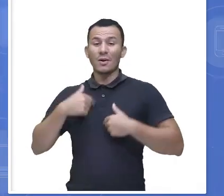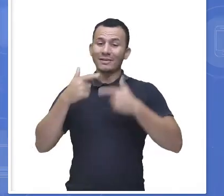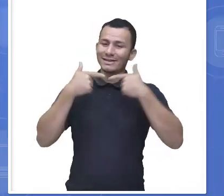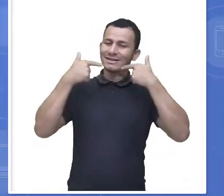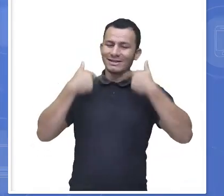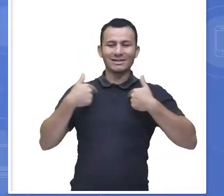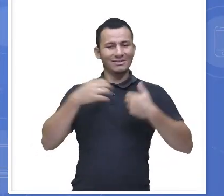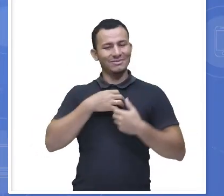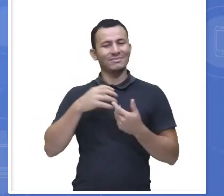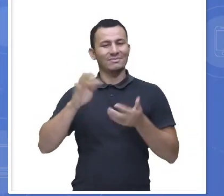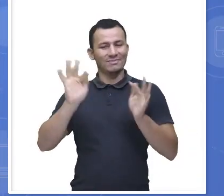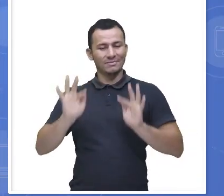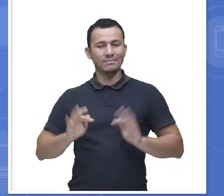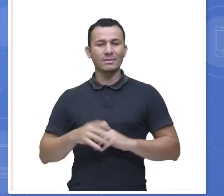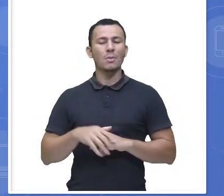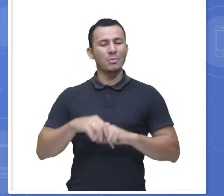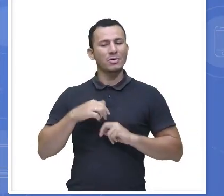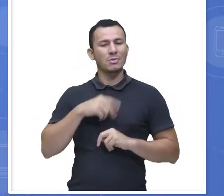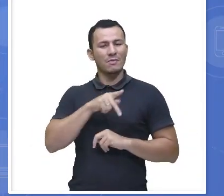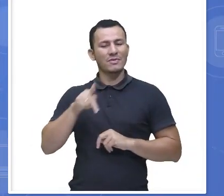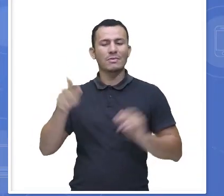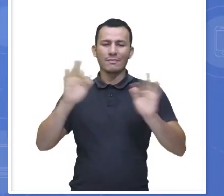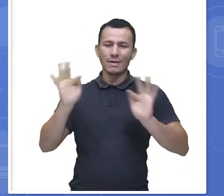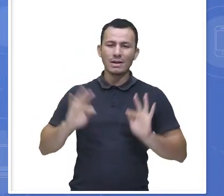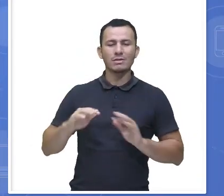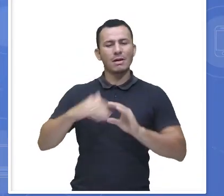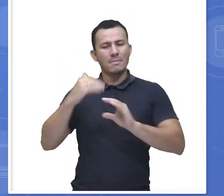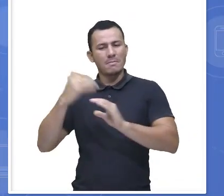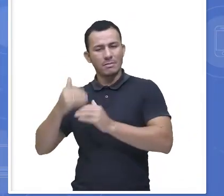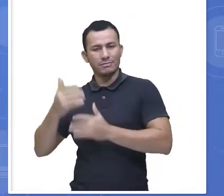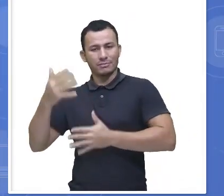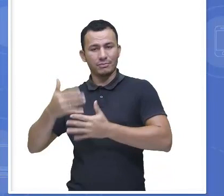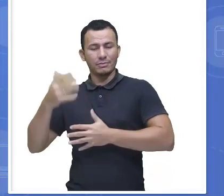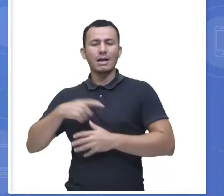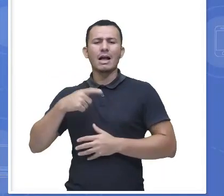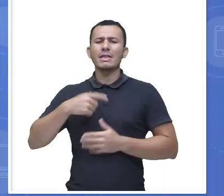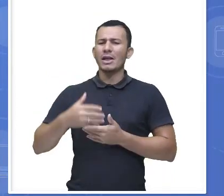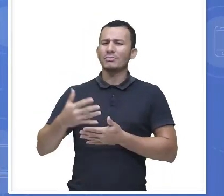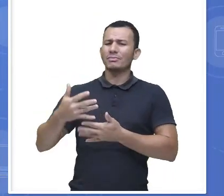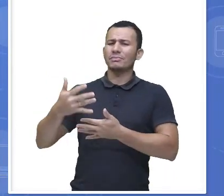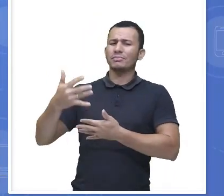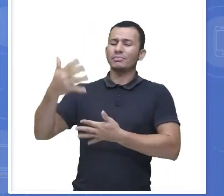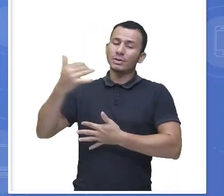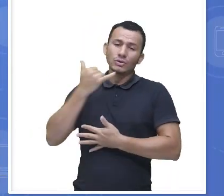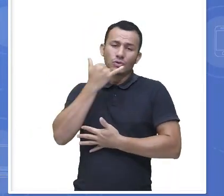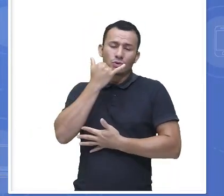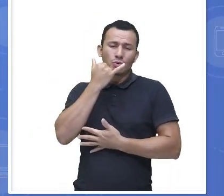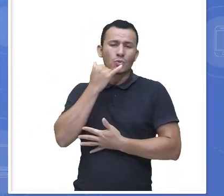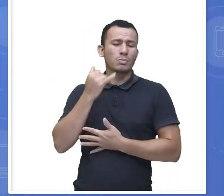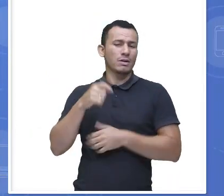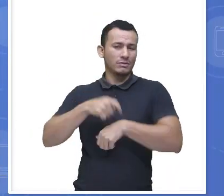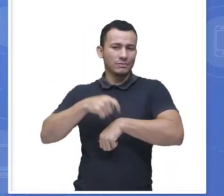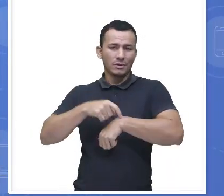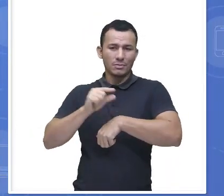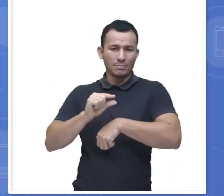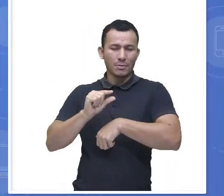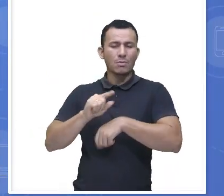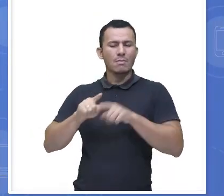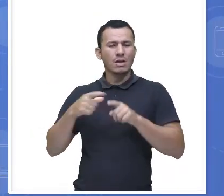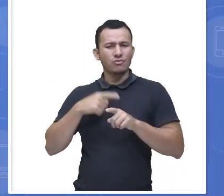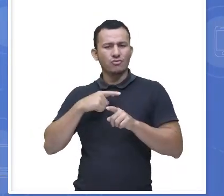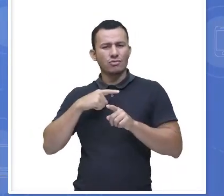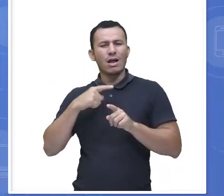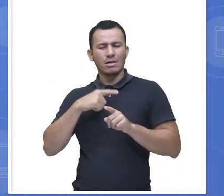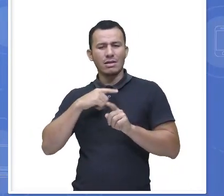sorriso. Quando o aluno participa, o professor fica feliz. Tem muita gente, não dá para citar todos, mas já está registrada aqui no CMEAN